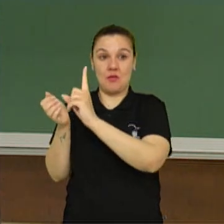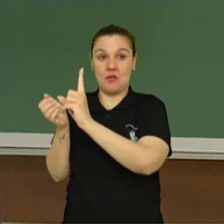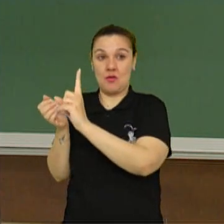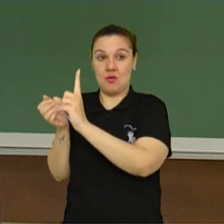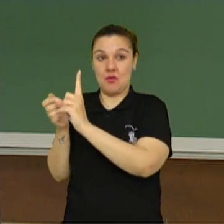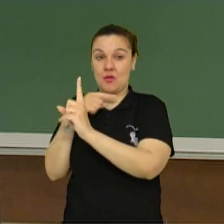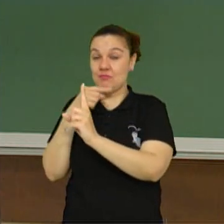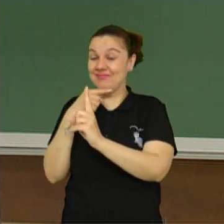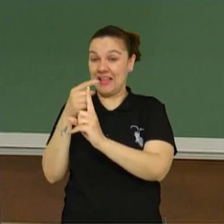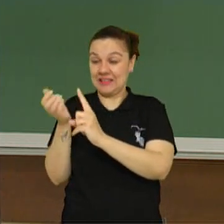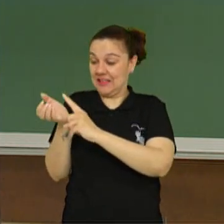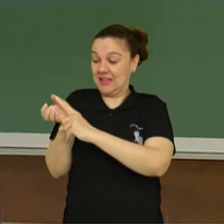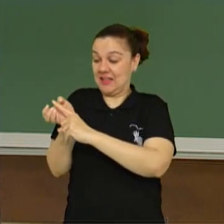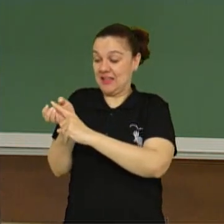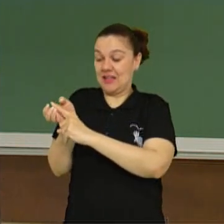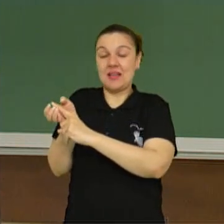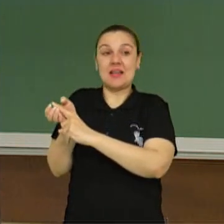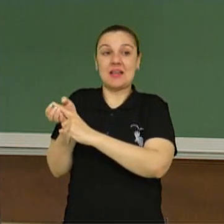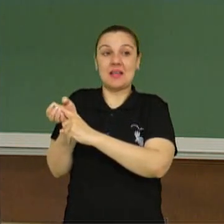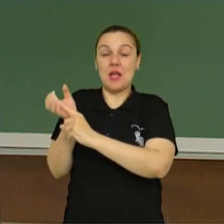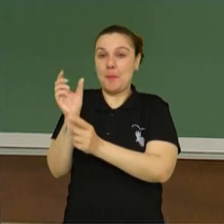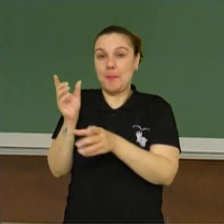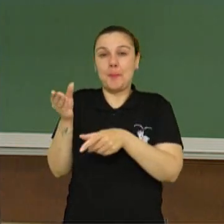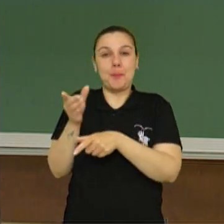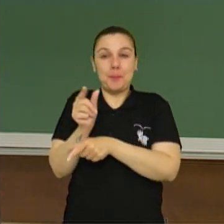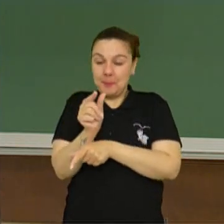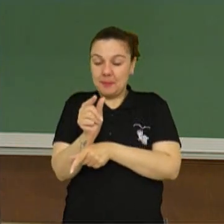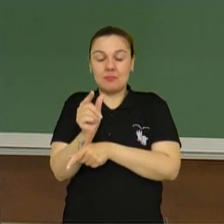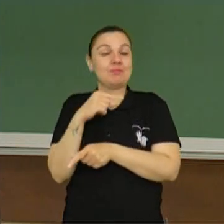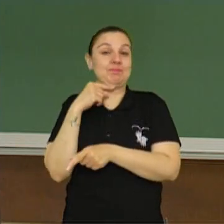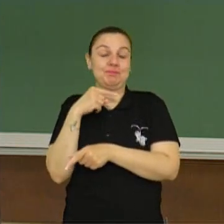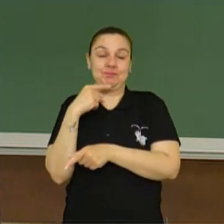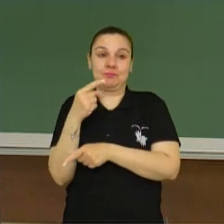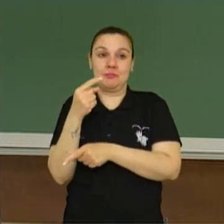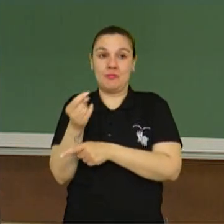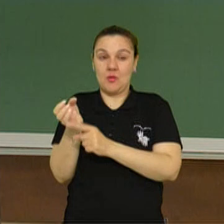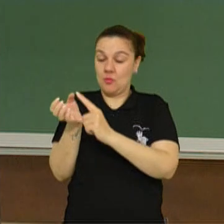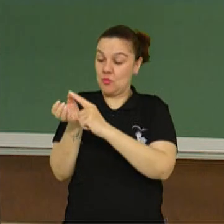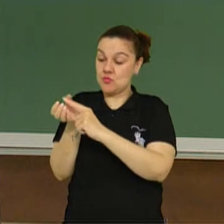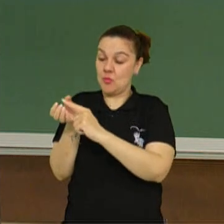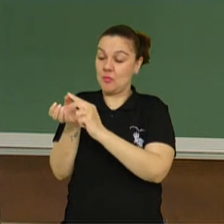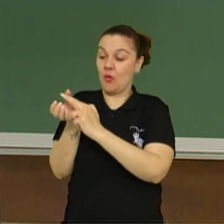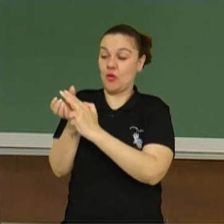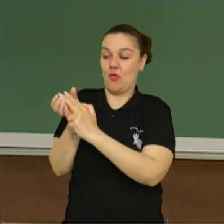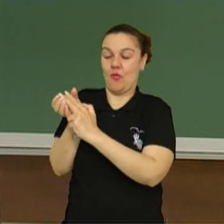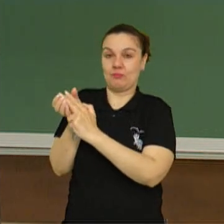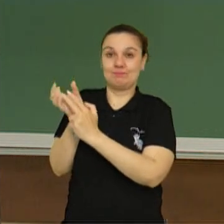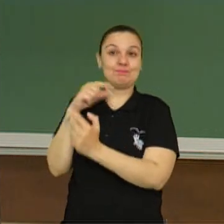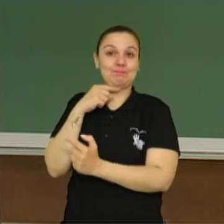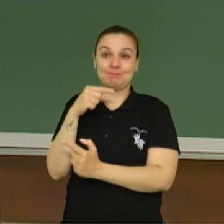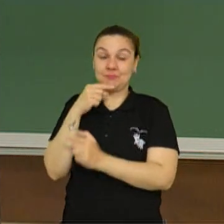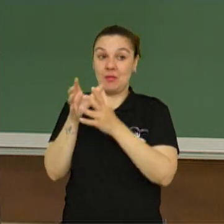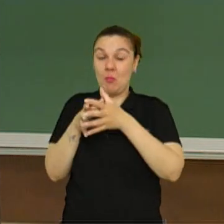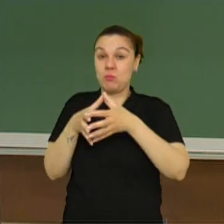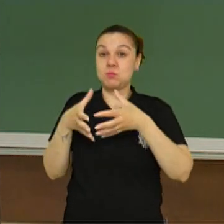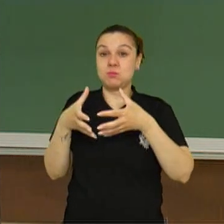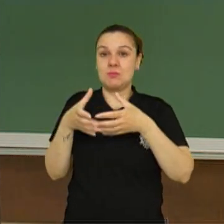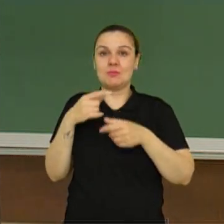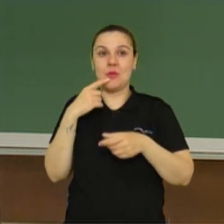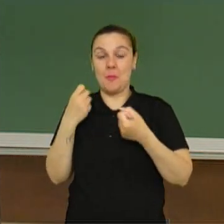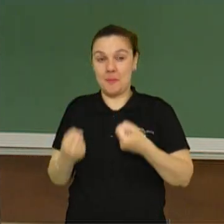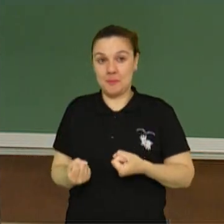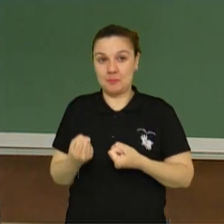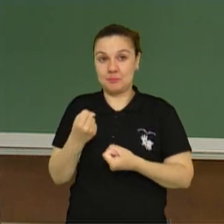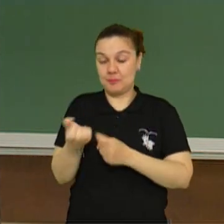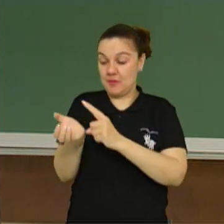E quase não sobra nada, a empunhadura é pequena, tá? Quando está desse jeito aqui, ela é muito grande.